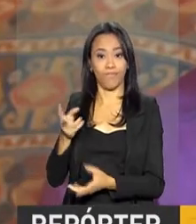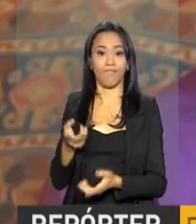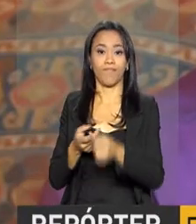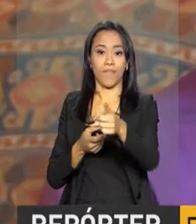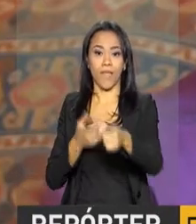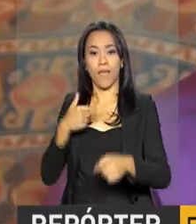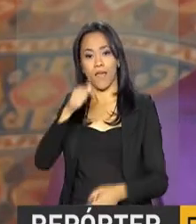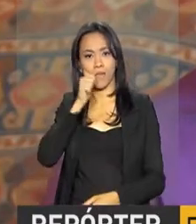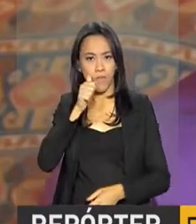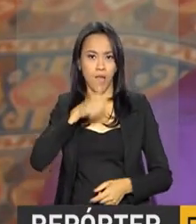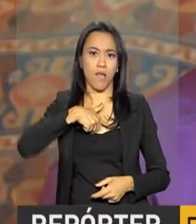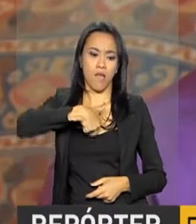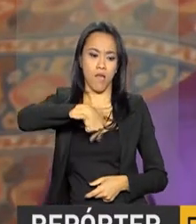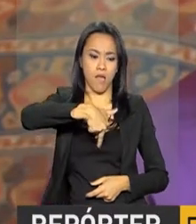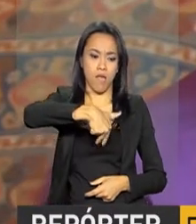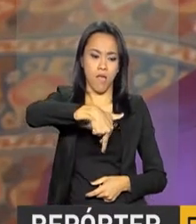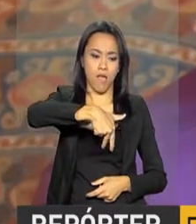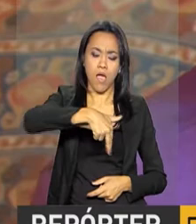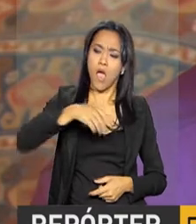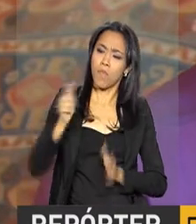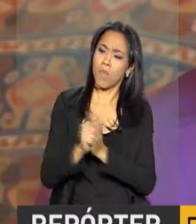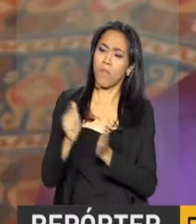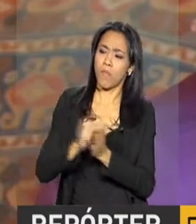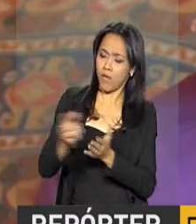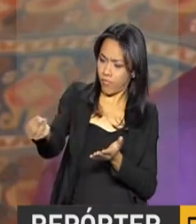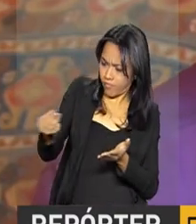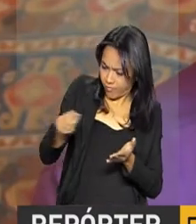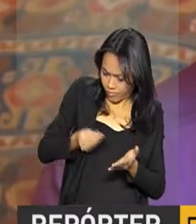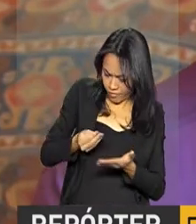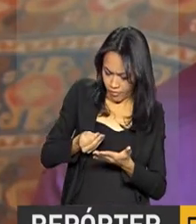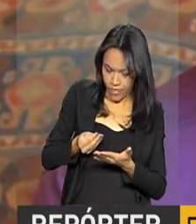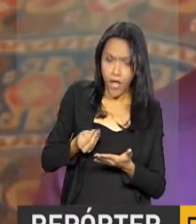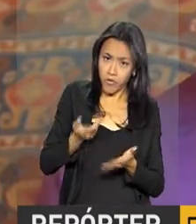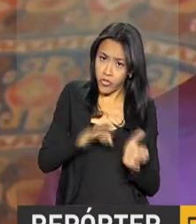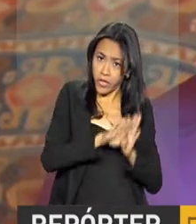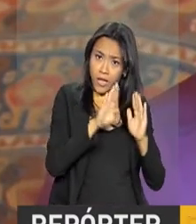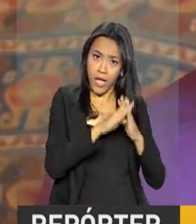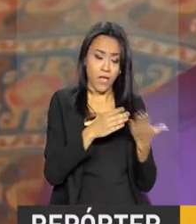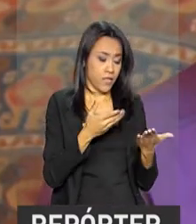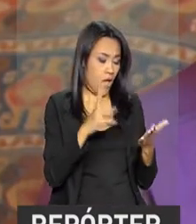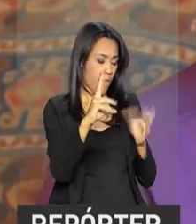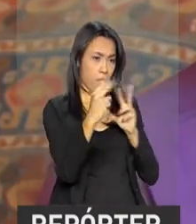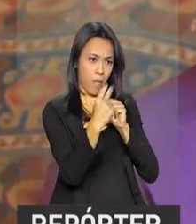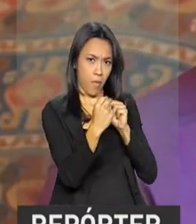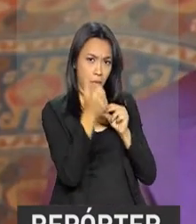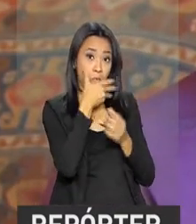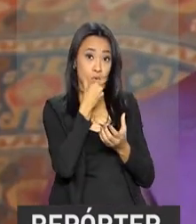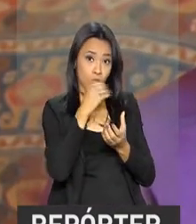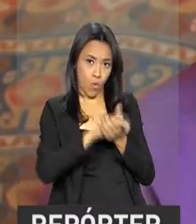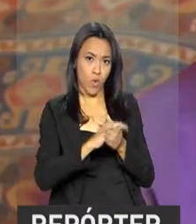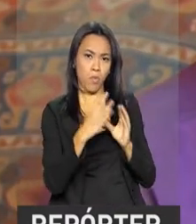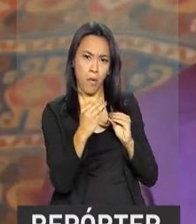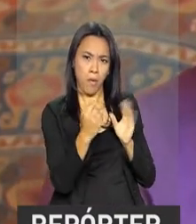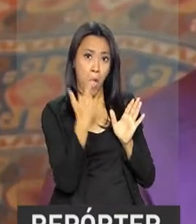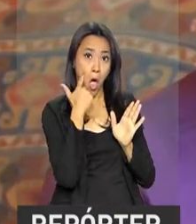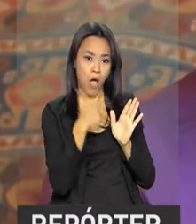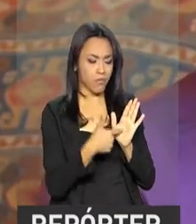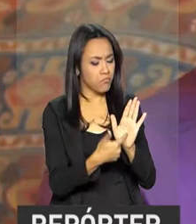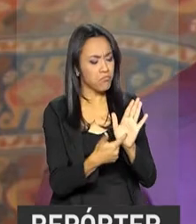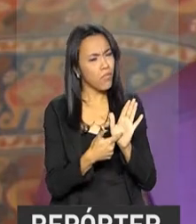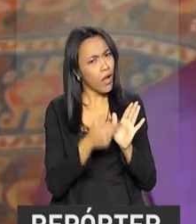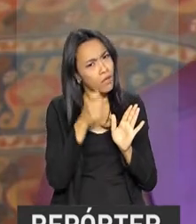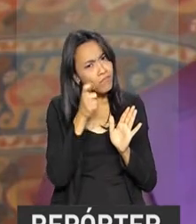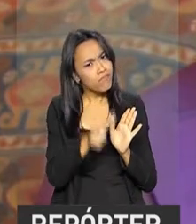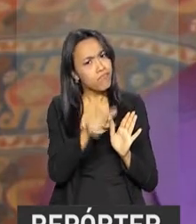né? E aí me deram um panfleto. Chegando em casa, conversei com meu marido. Ele achou